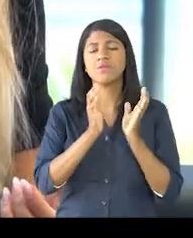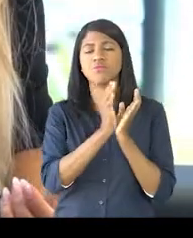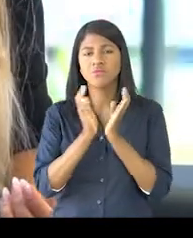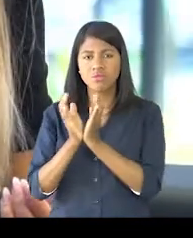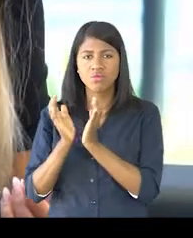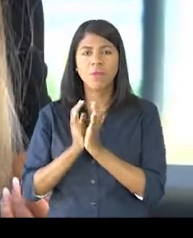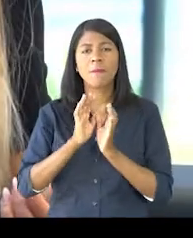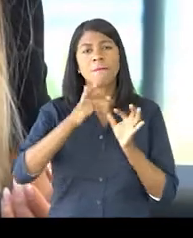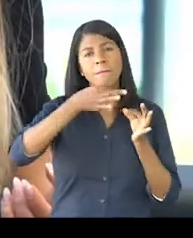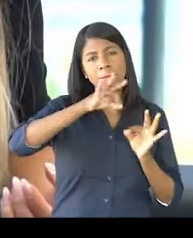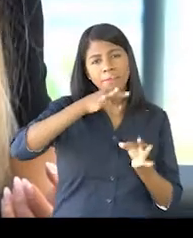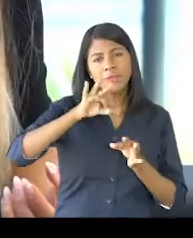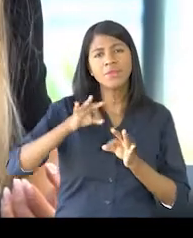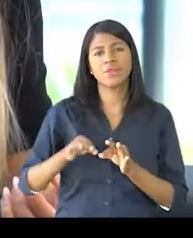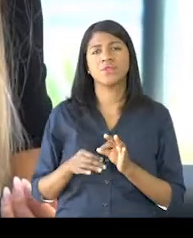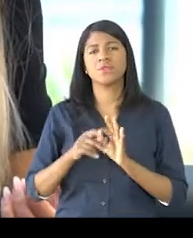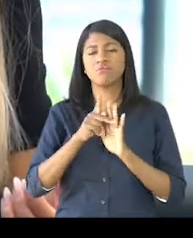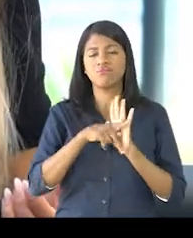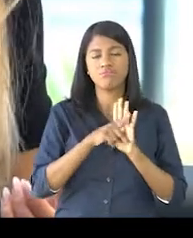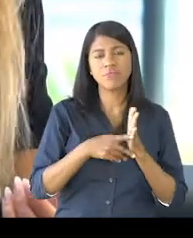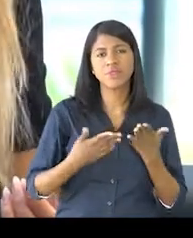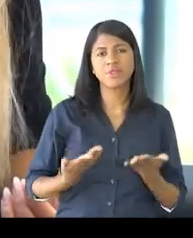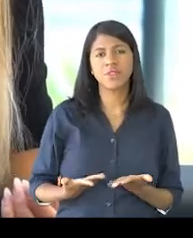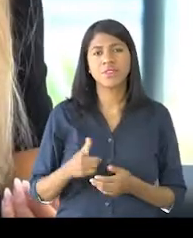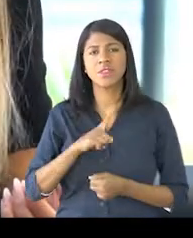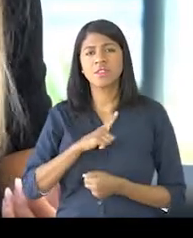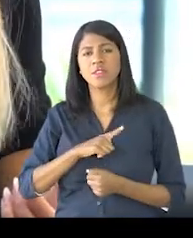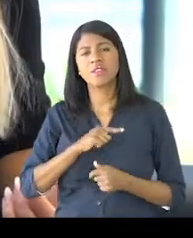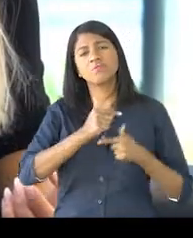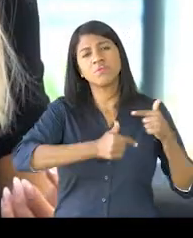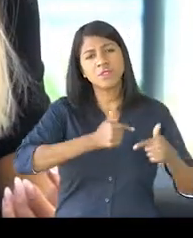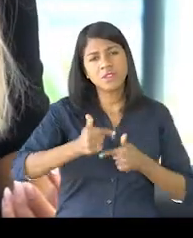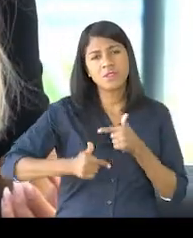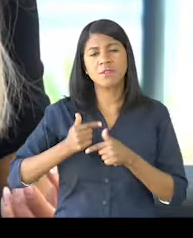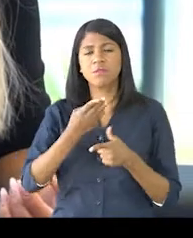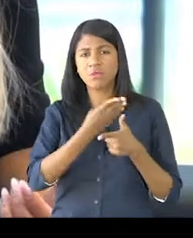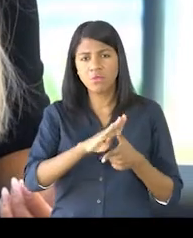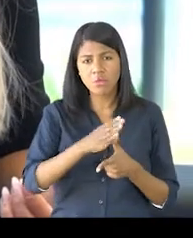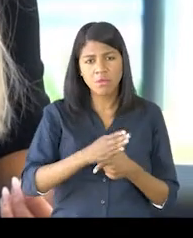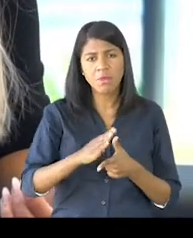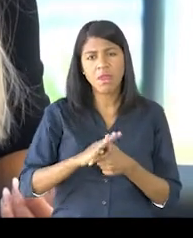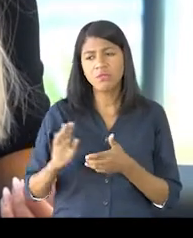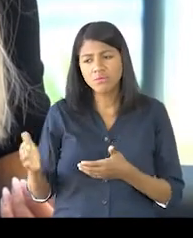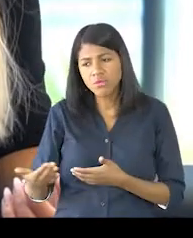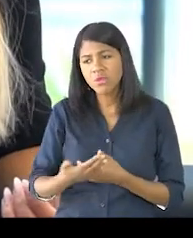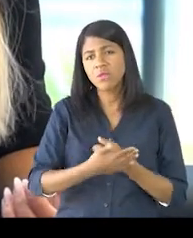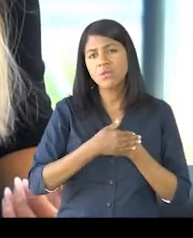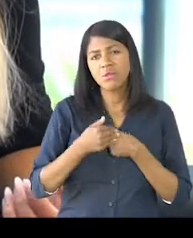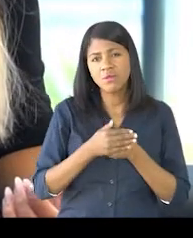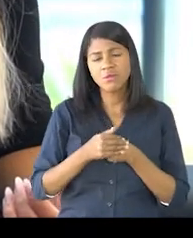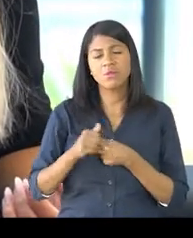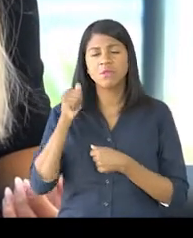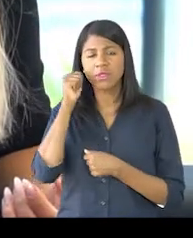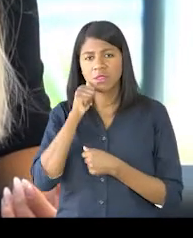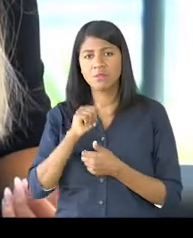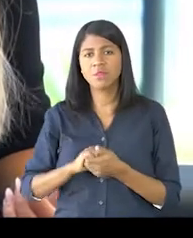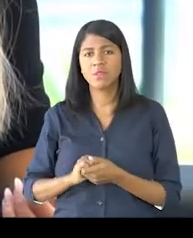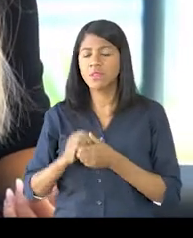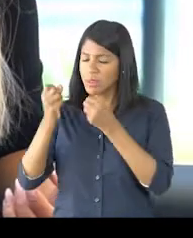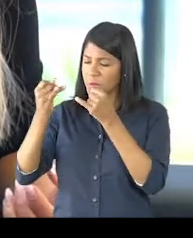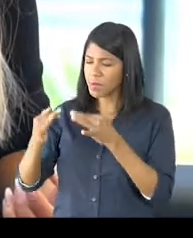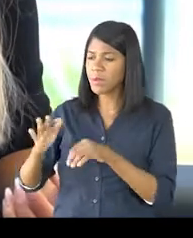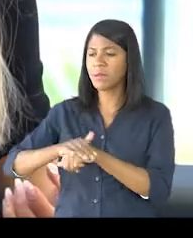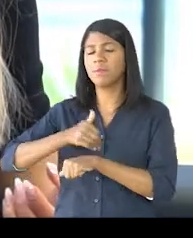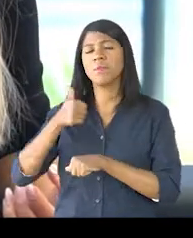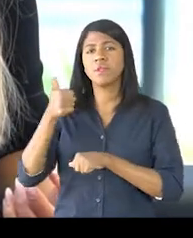perante tudo. E elas não têm acesso às políticas, elas nem sabem que existem políticas públicas para elas. Então, o nosso desafio é